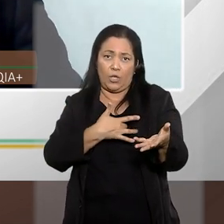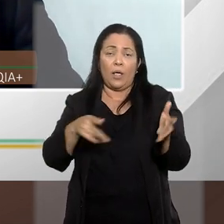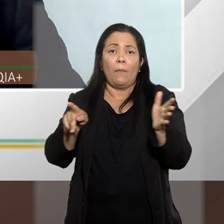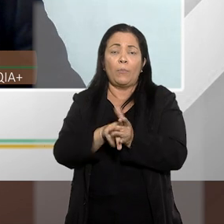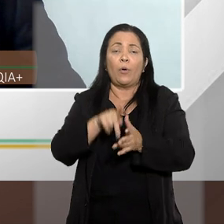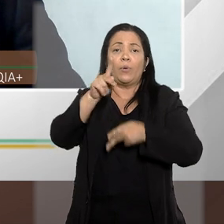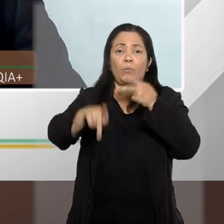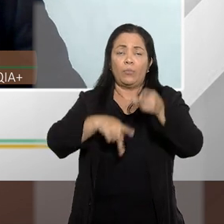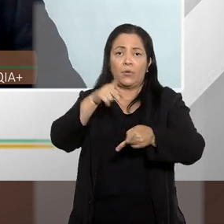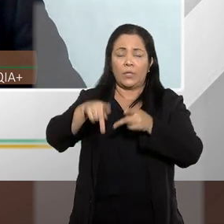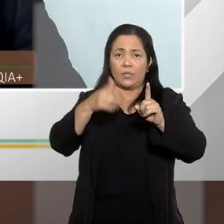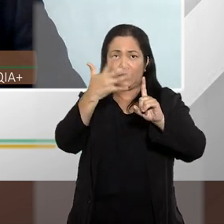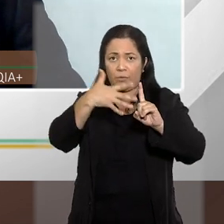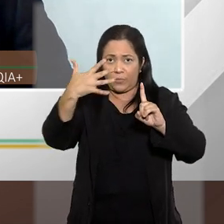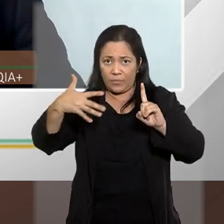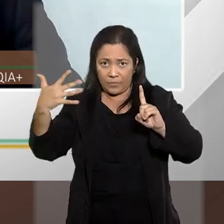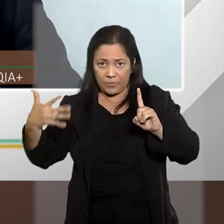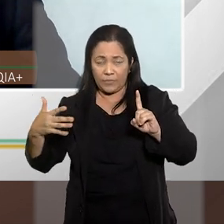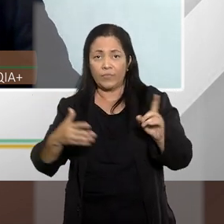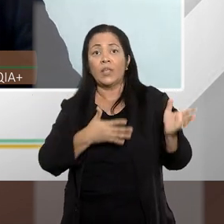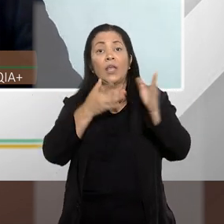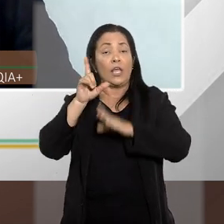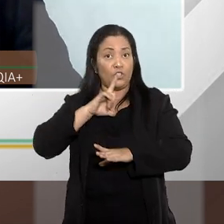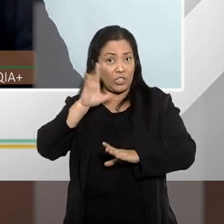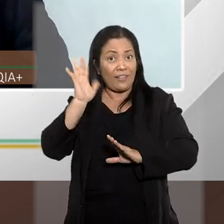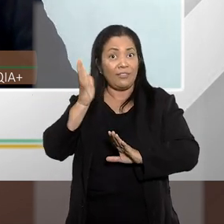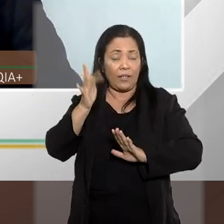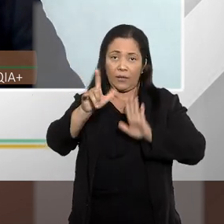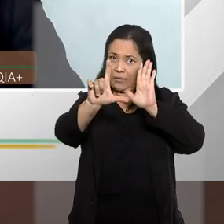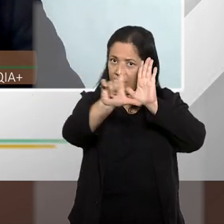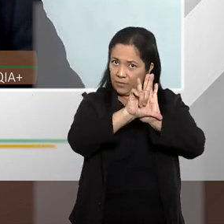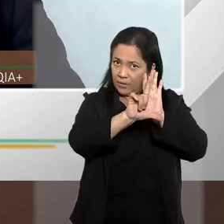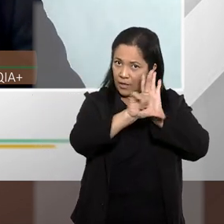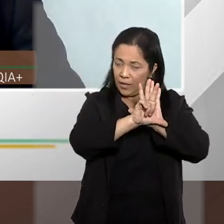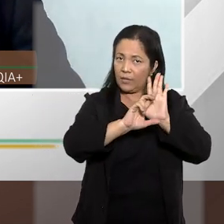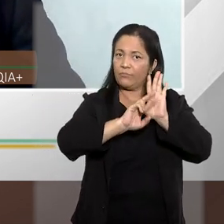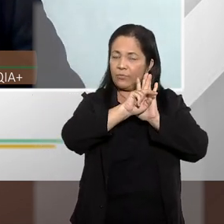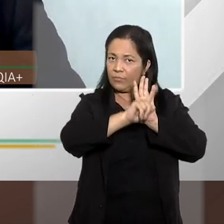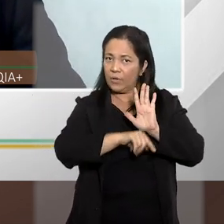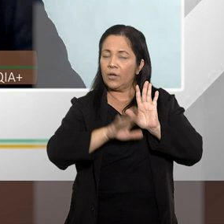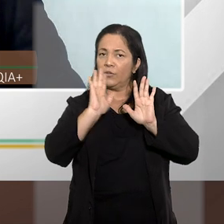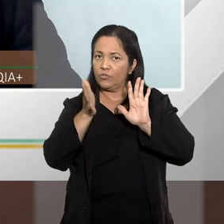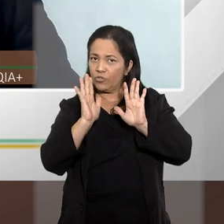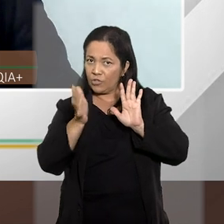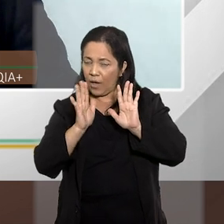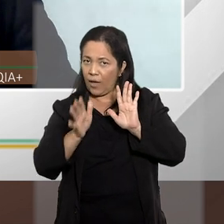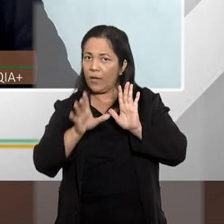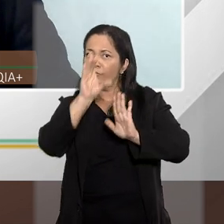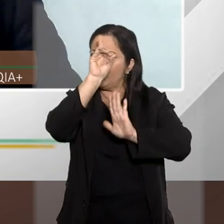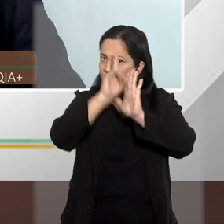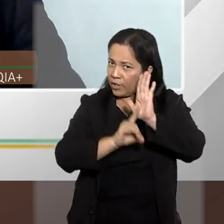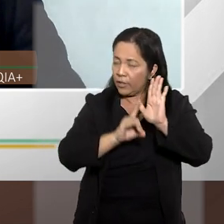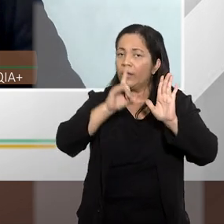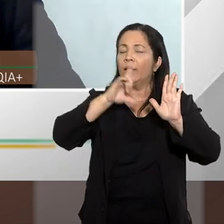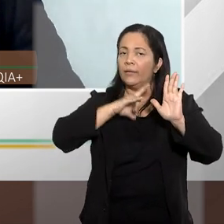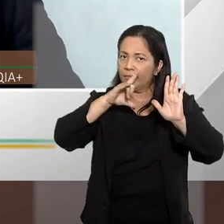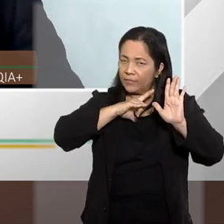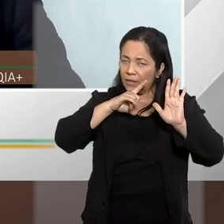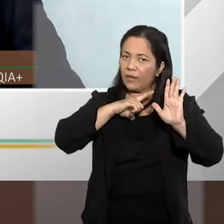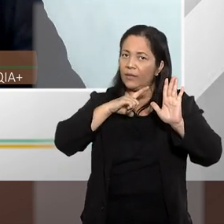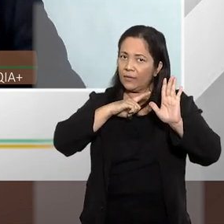já teve o reconhecimento judicial, né, através do Poder Judiciário, dos direitos